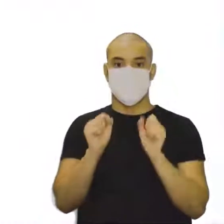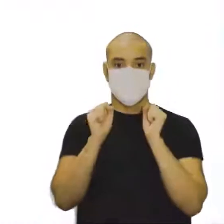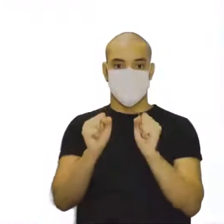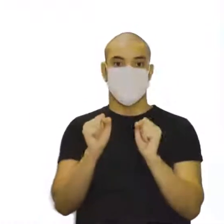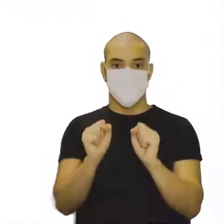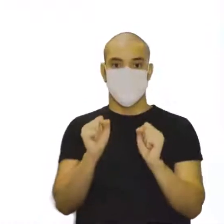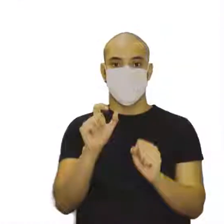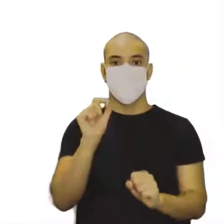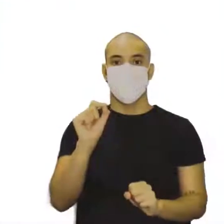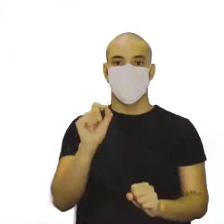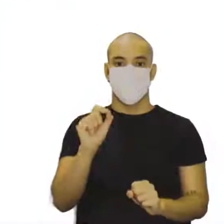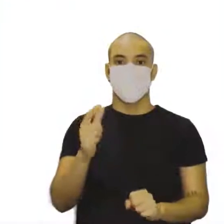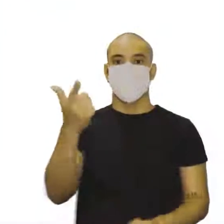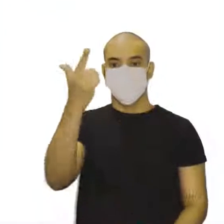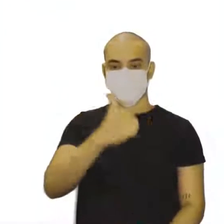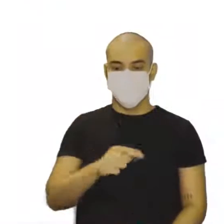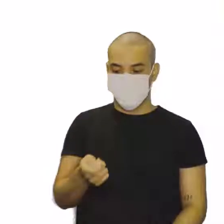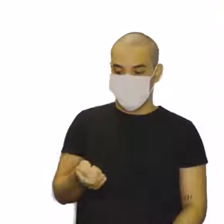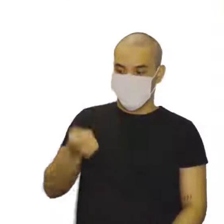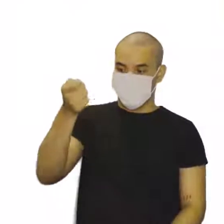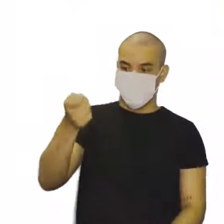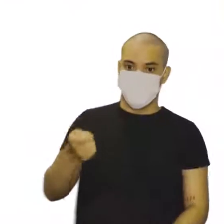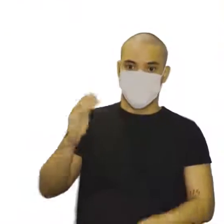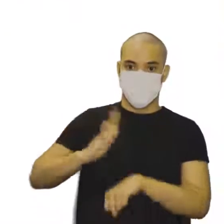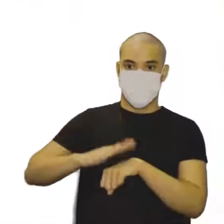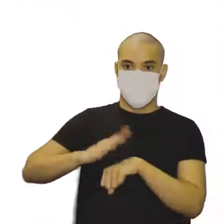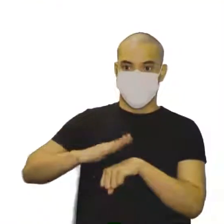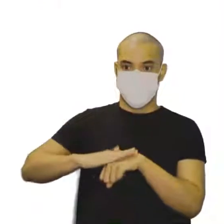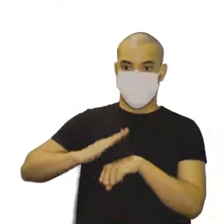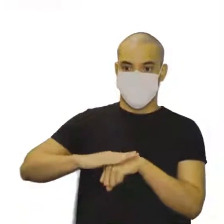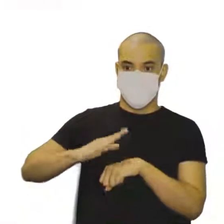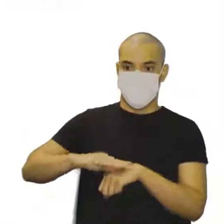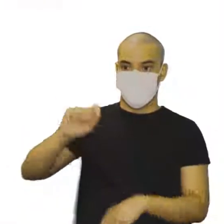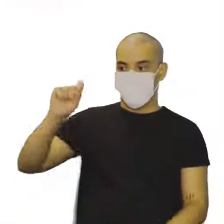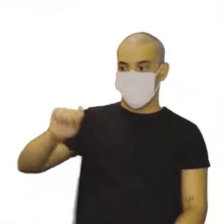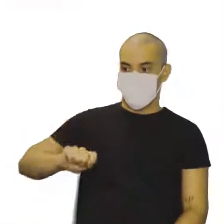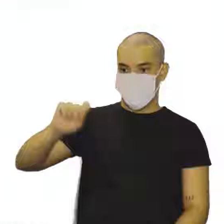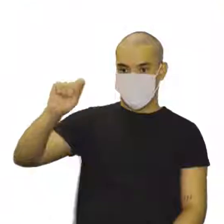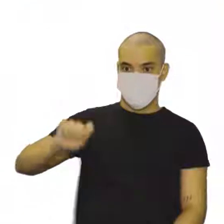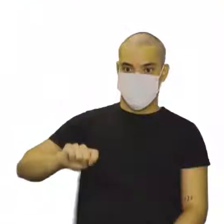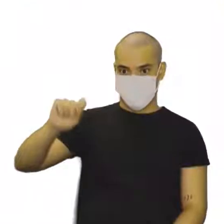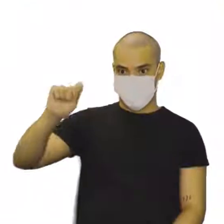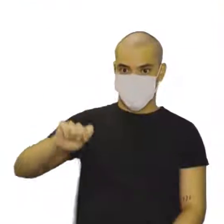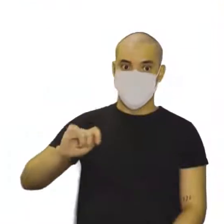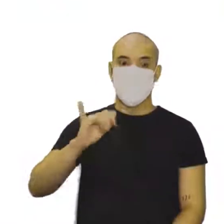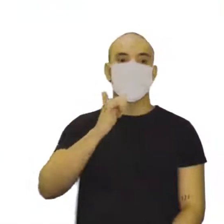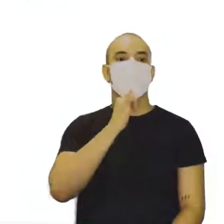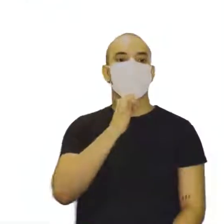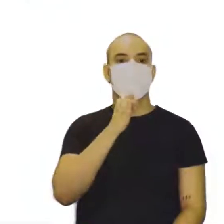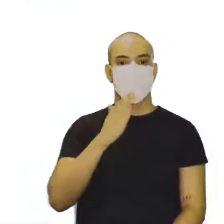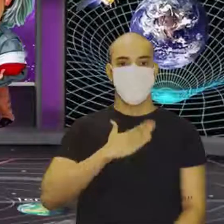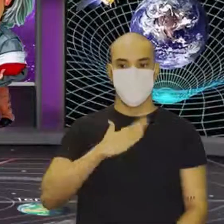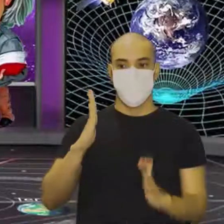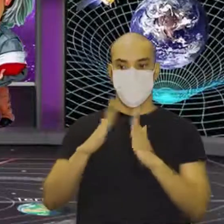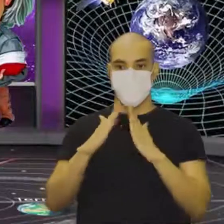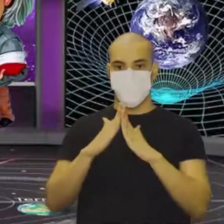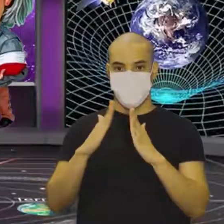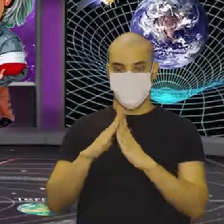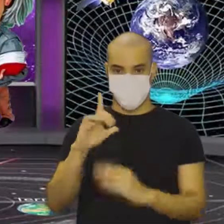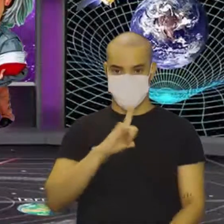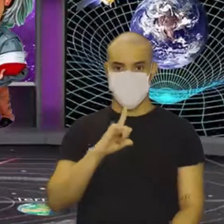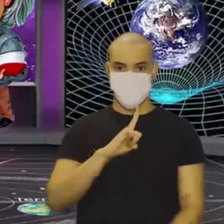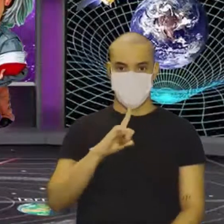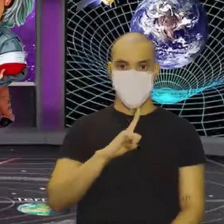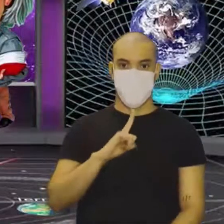poderem ser rearmados manualmente. Então, tá lá o disjuntor, né? Por exemplo, lá na minha casa lá tem